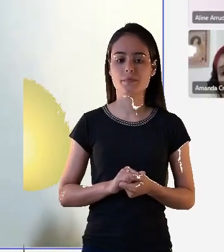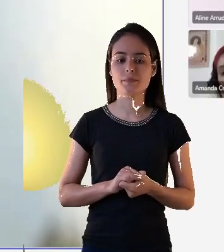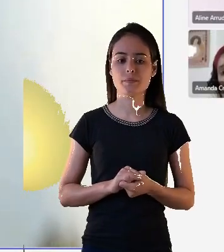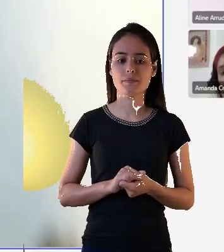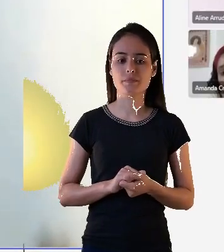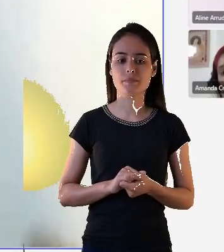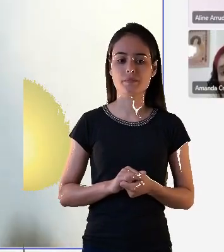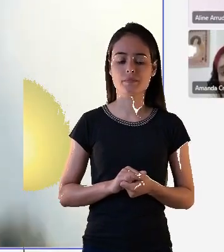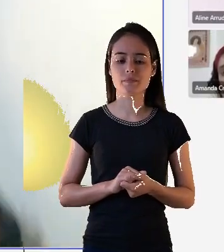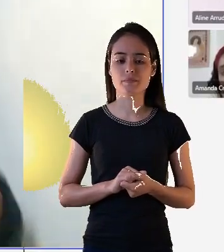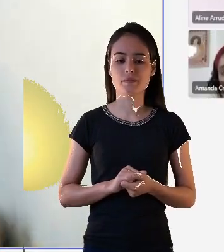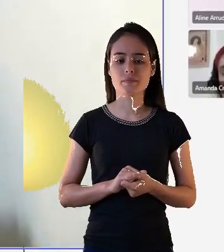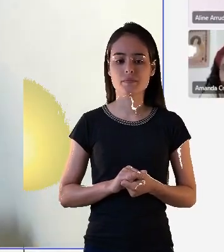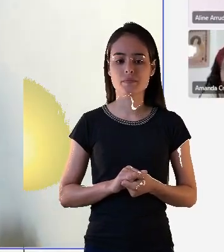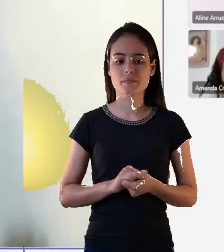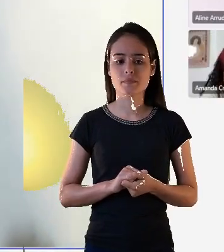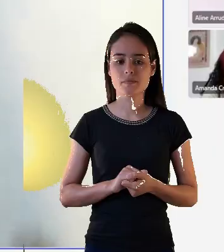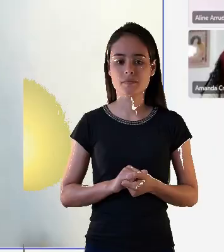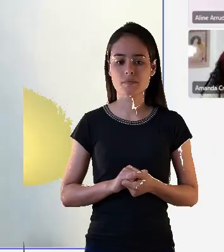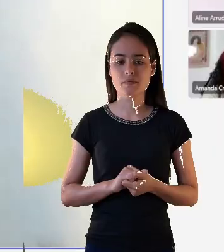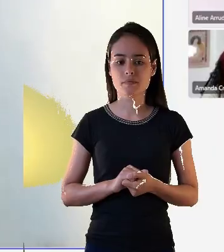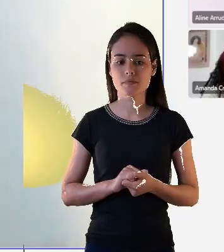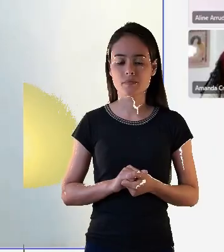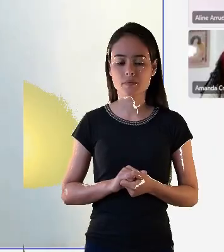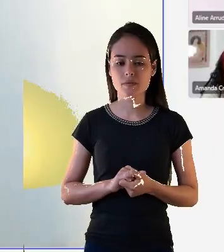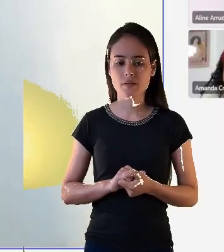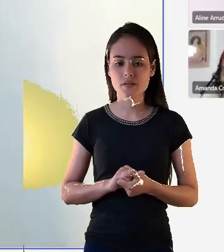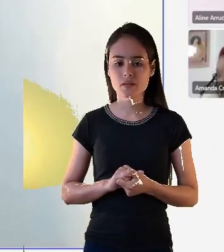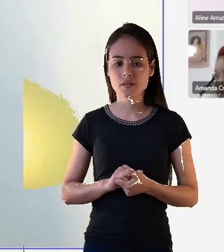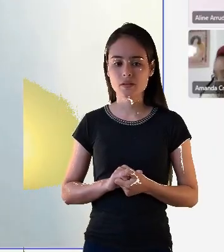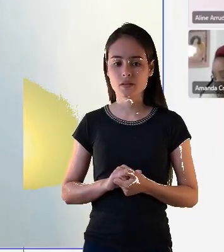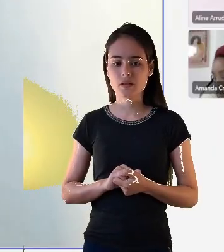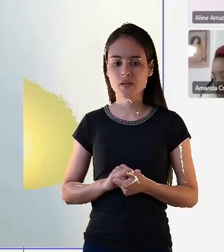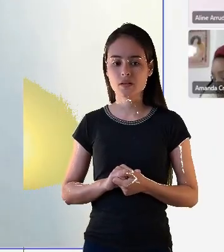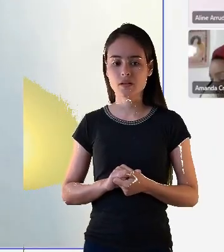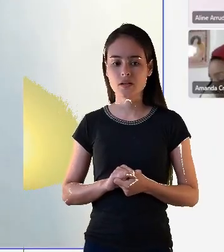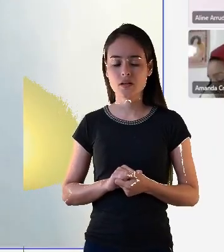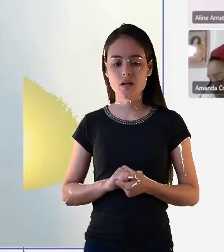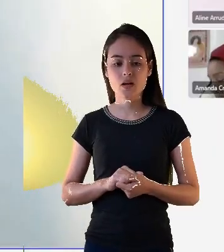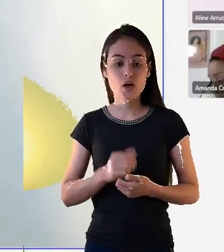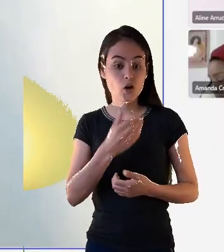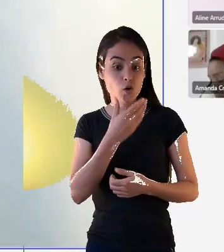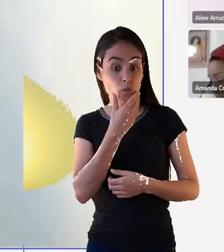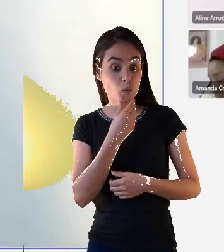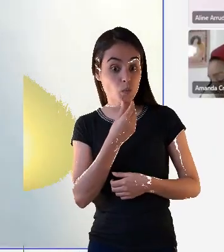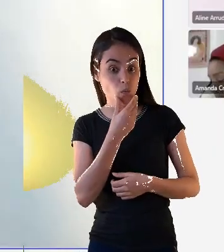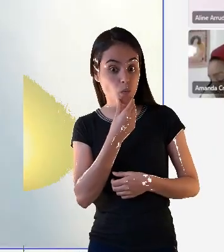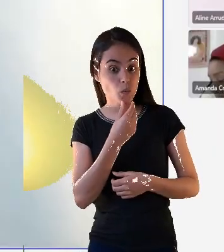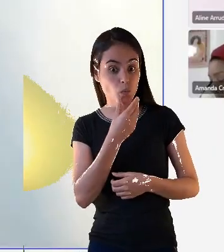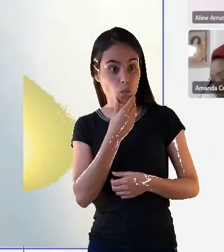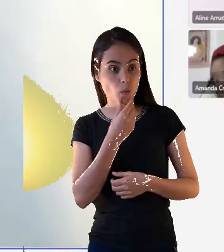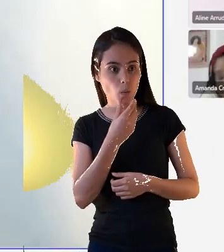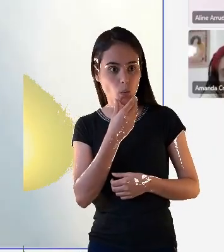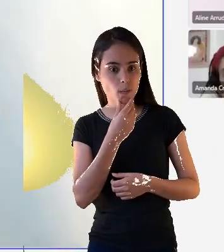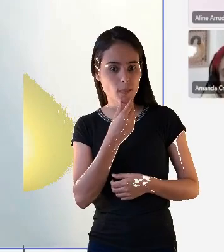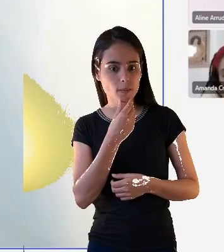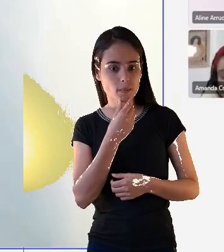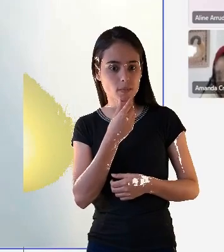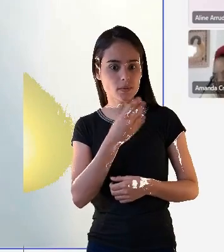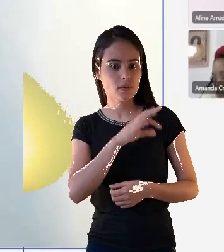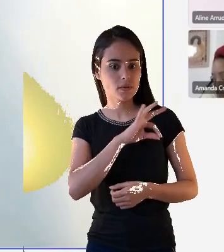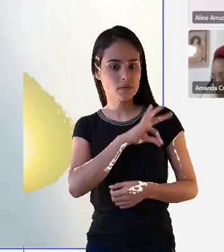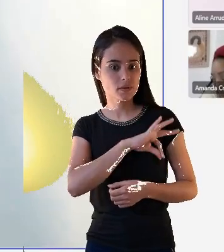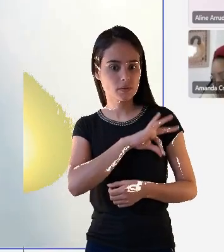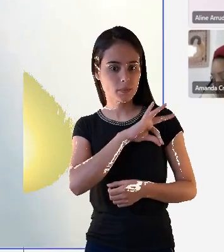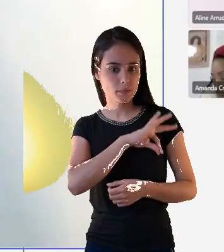por 5 anos. É um militar, foi um militar legalista muito importante na história do Brasil. E a